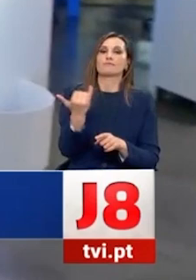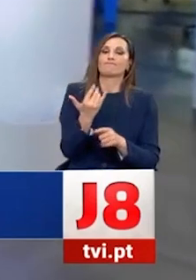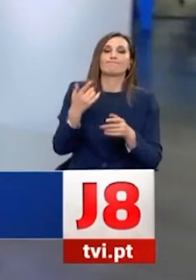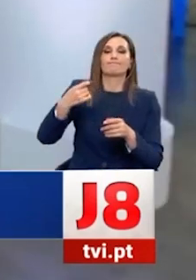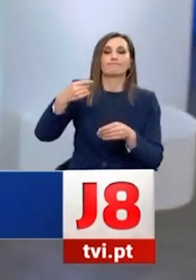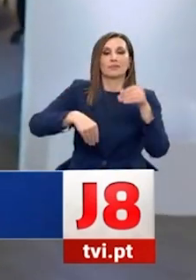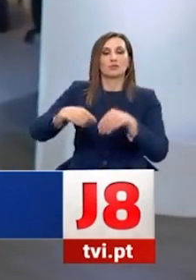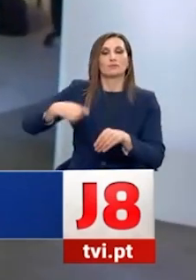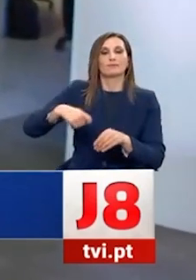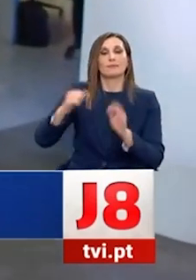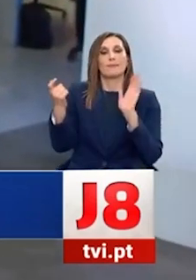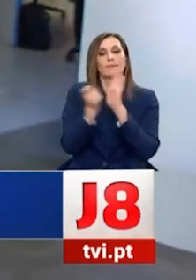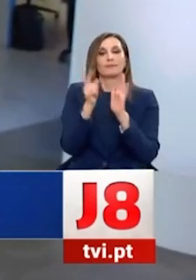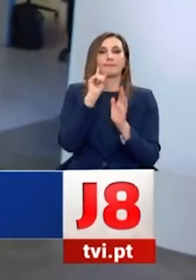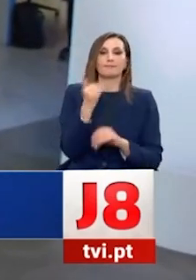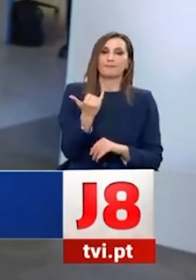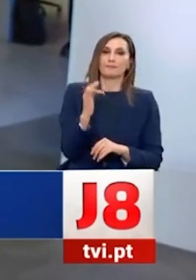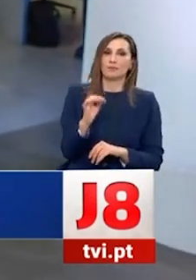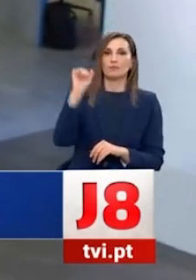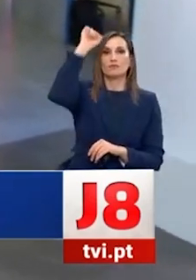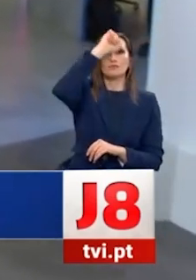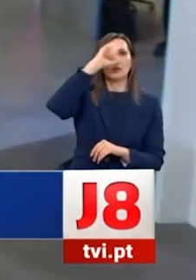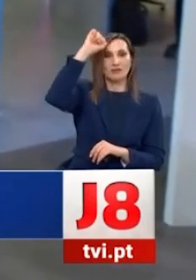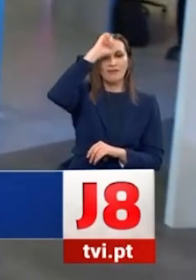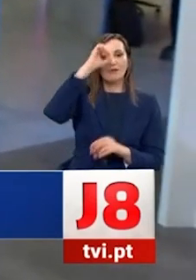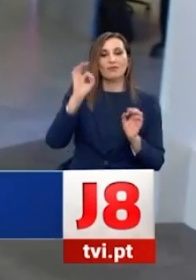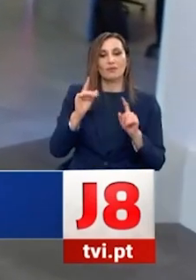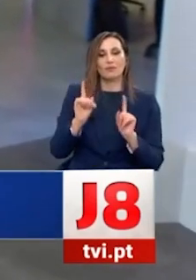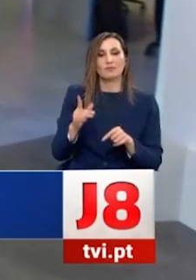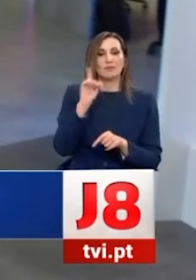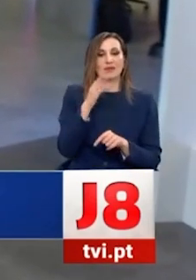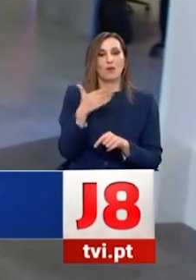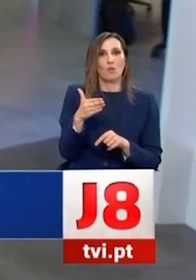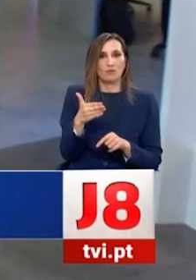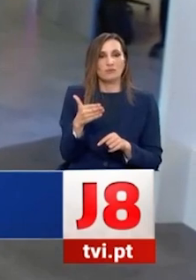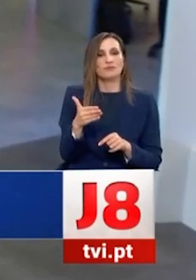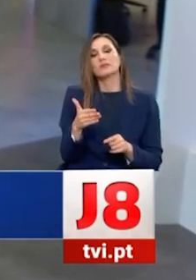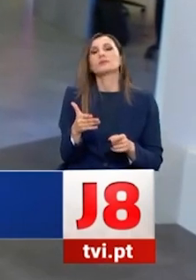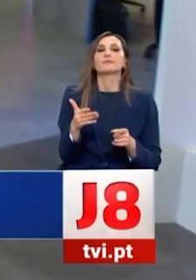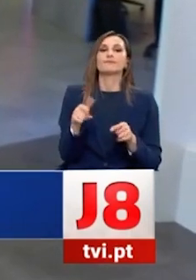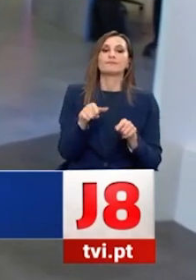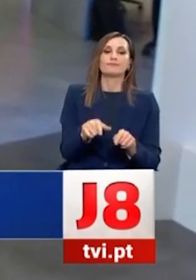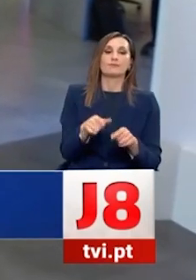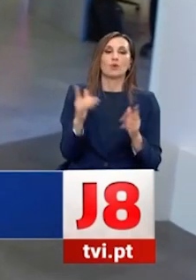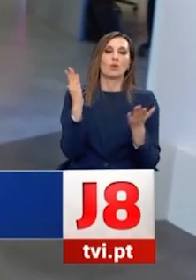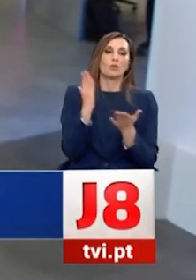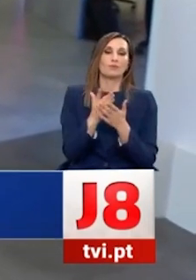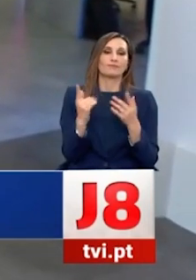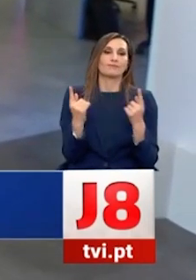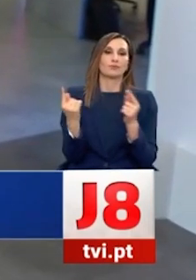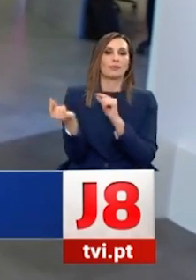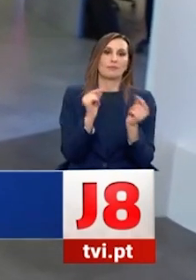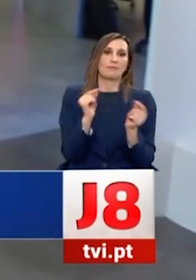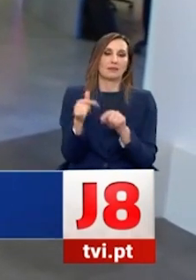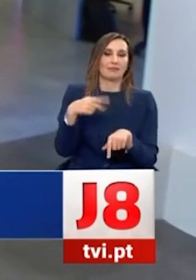mantêm-se marcadas para dia 24 de janeiro. A volta dos candidatos começa já no dia 11. Este foi o último debate aqui na TVI, uma troca de